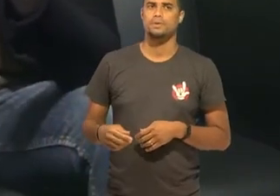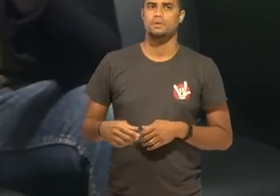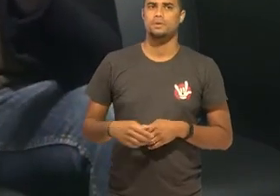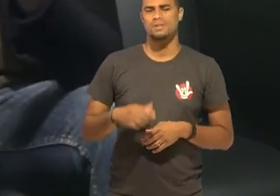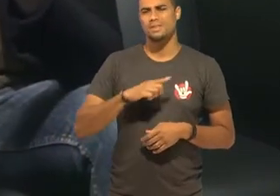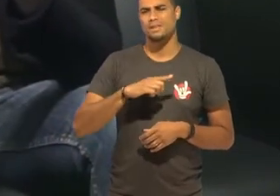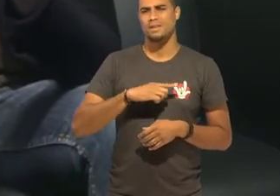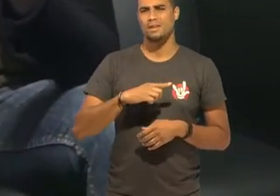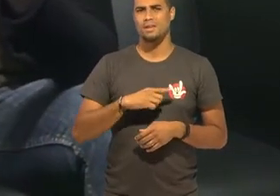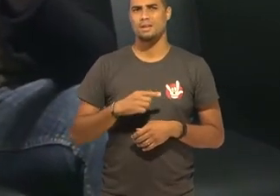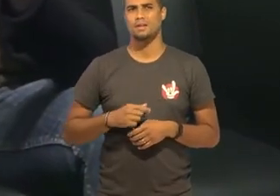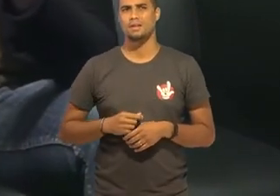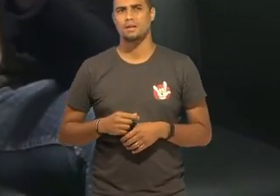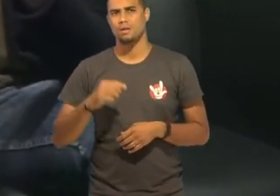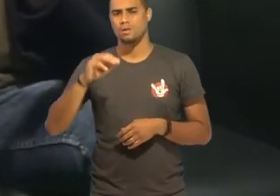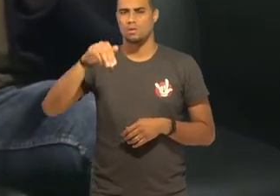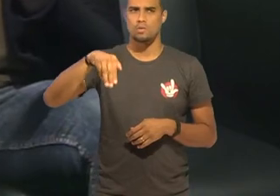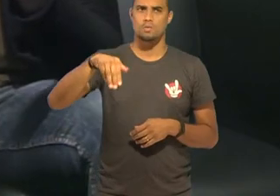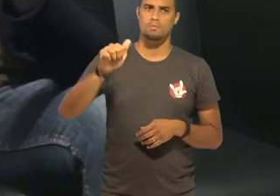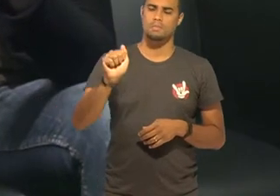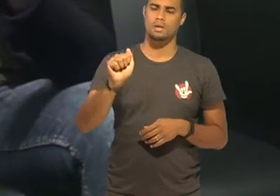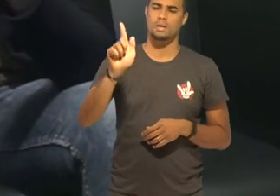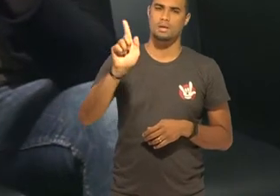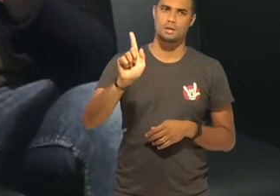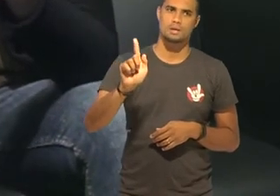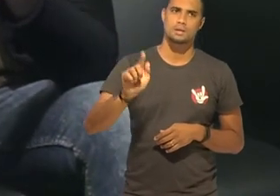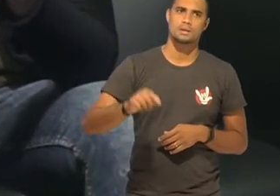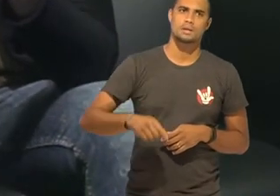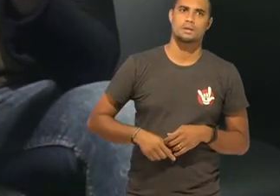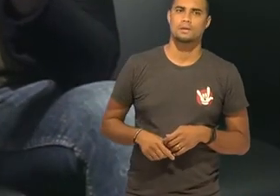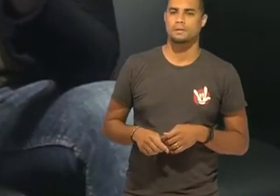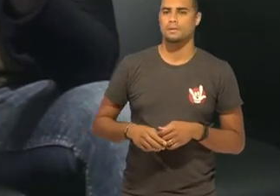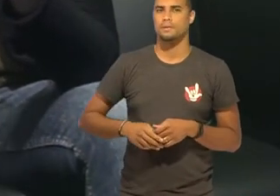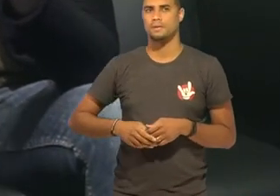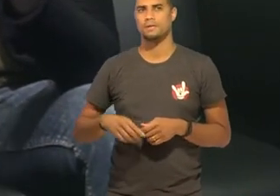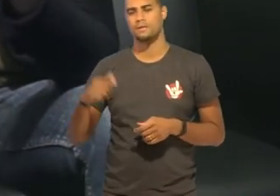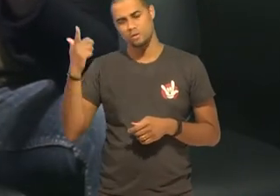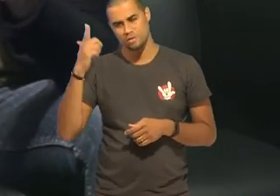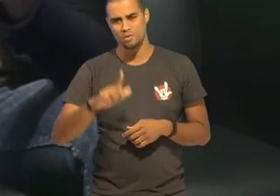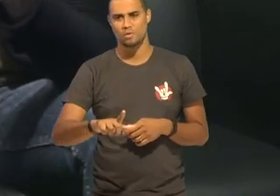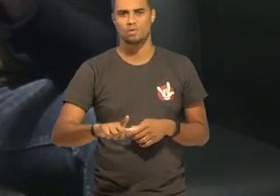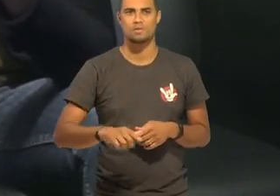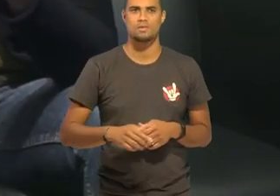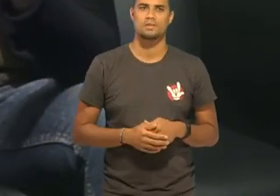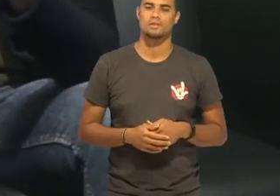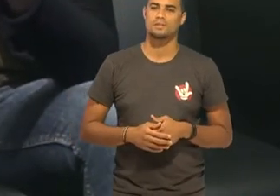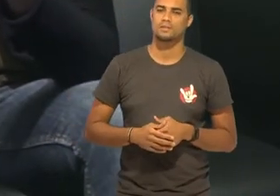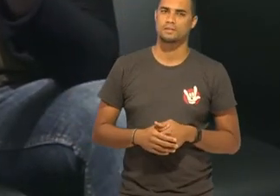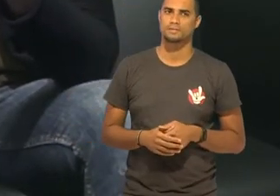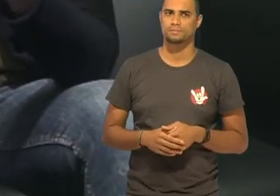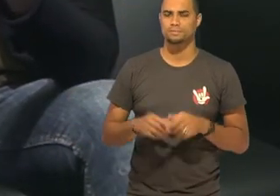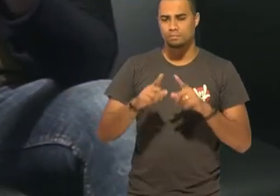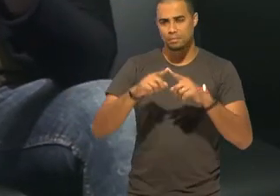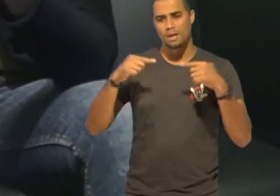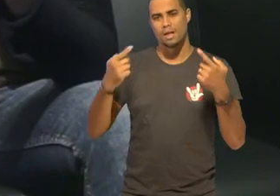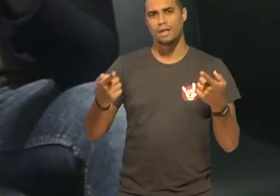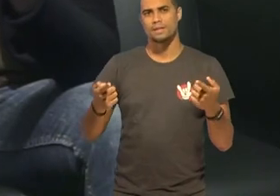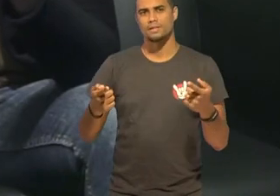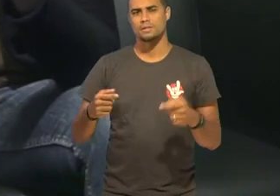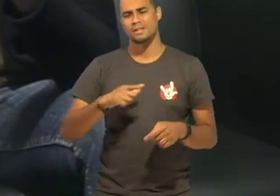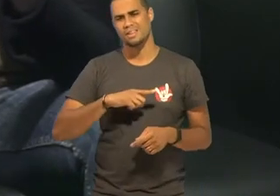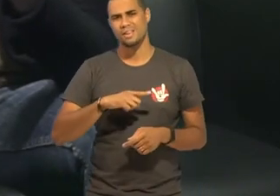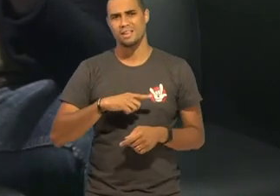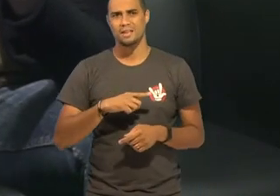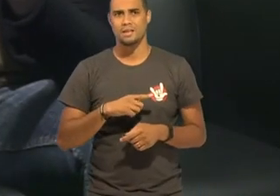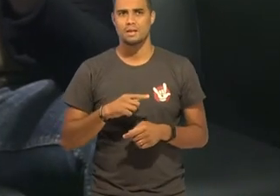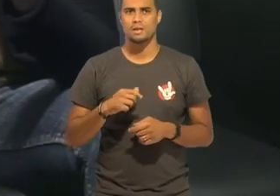do acampamento, para marcar essa data. Sábado que vem é sábado de MAG, mas nós faremos uma mudança. No sábado que vem o MAG Online